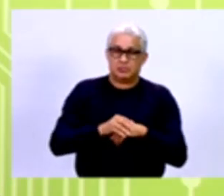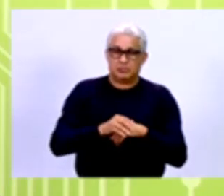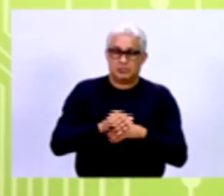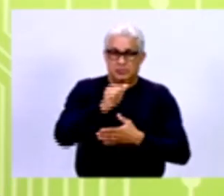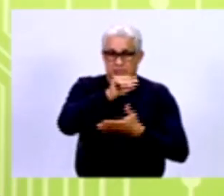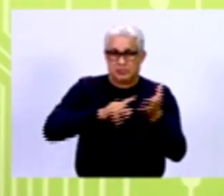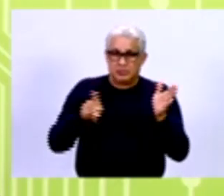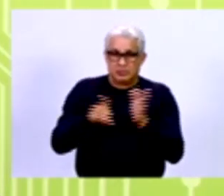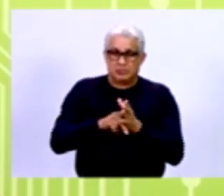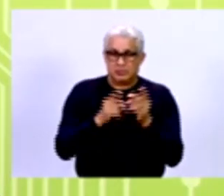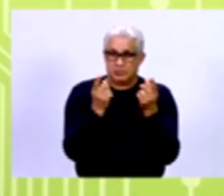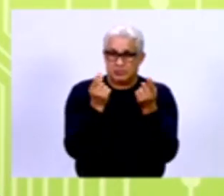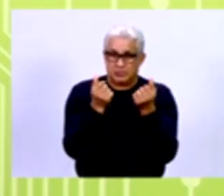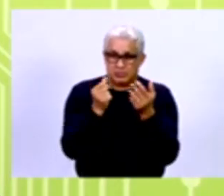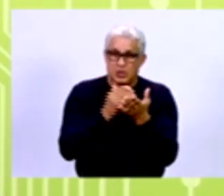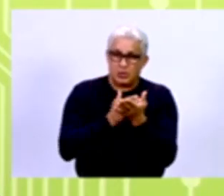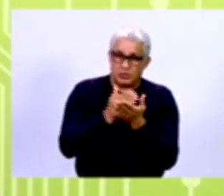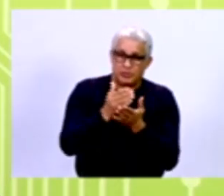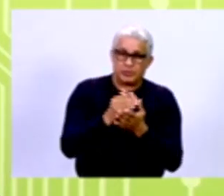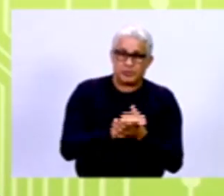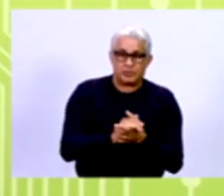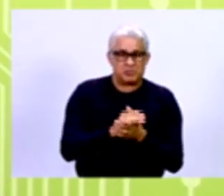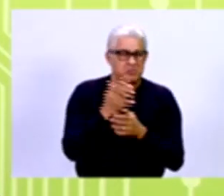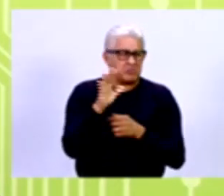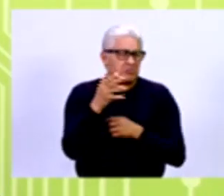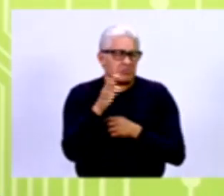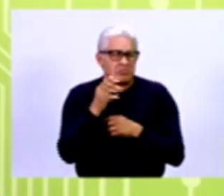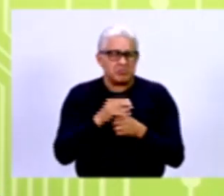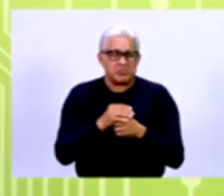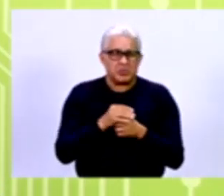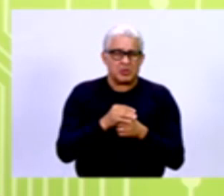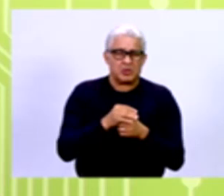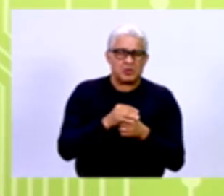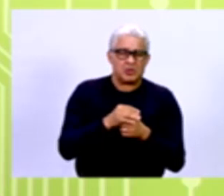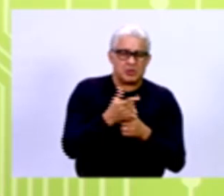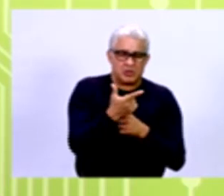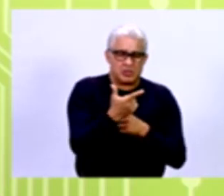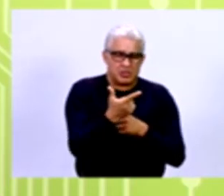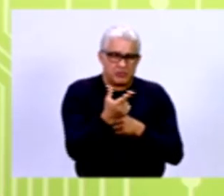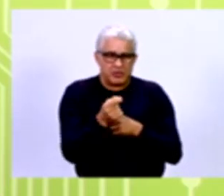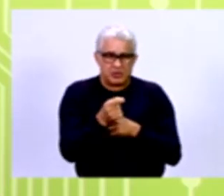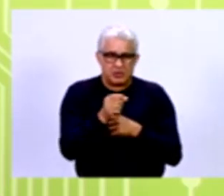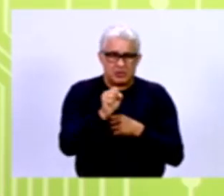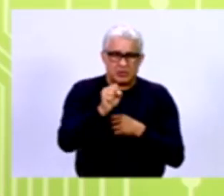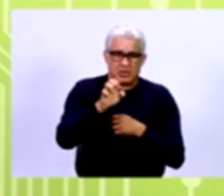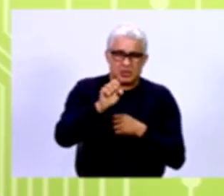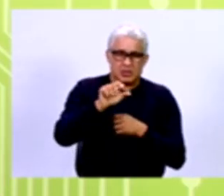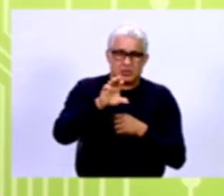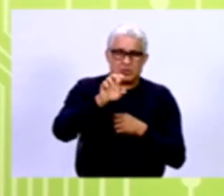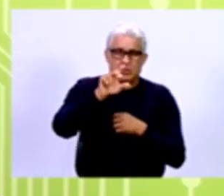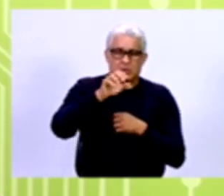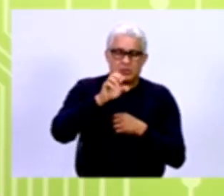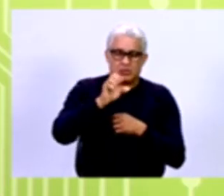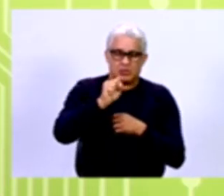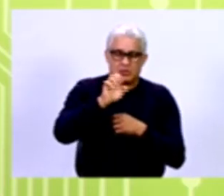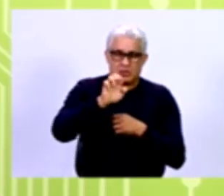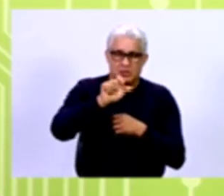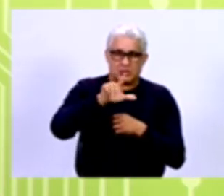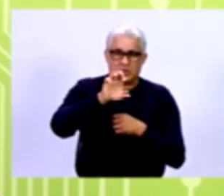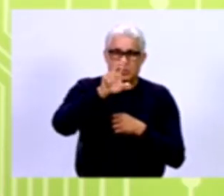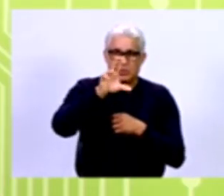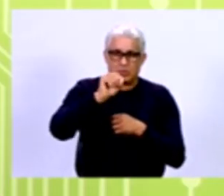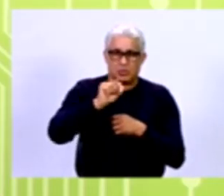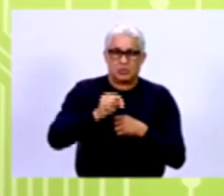teve início a partir de meados do século XX, principalmente, mais especificamente, após a